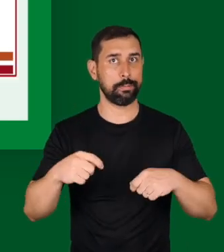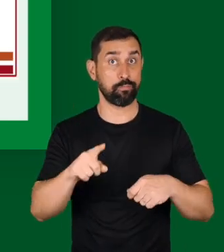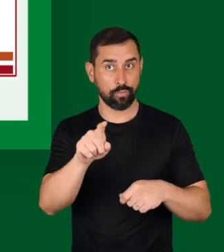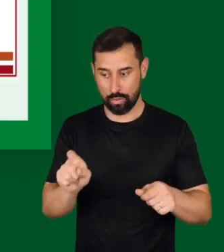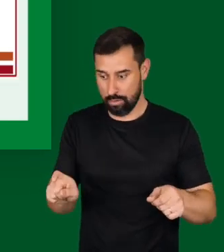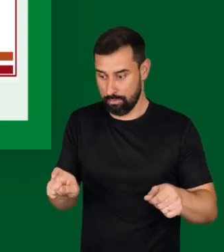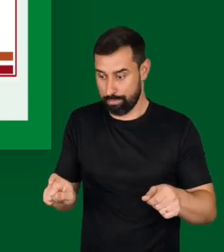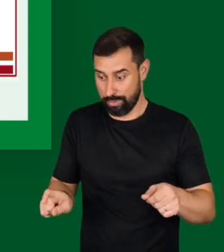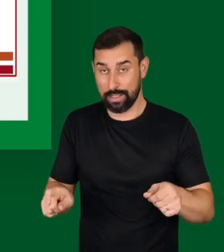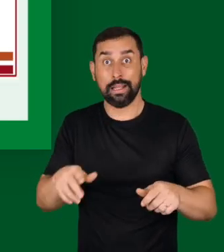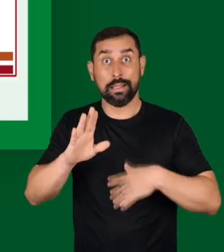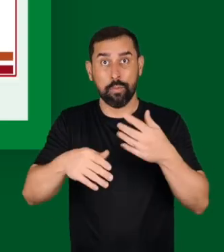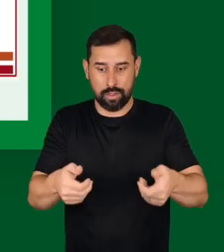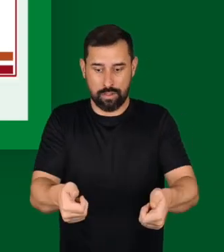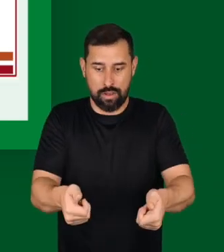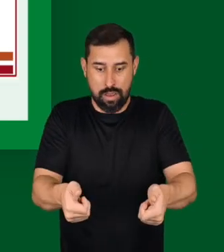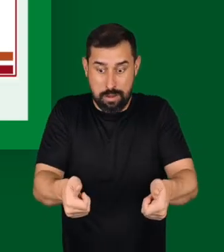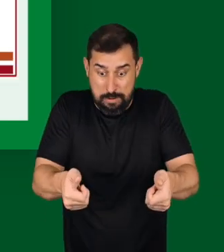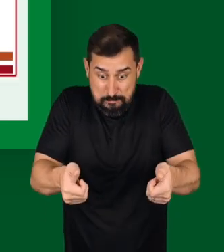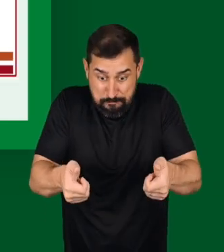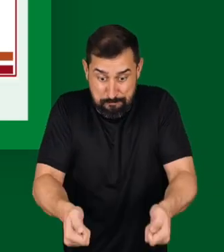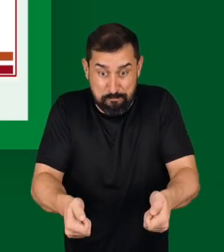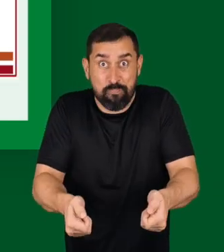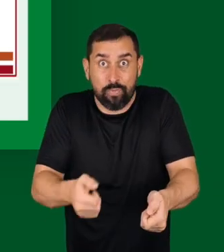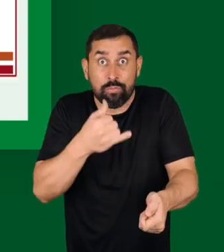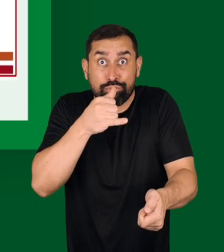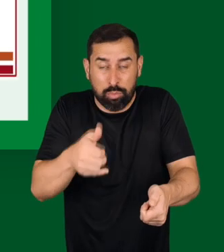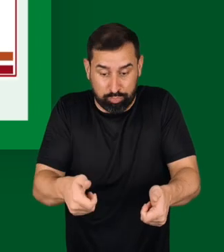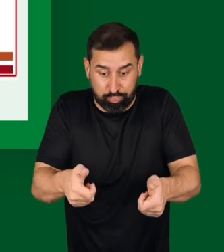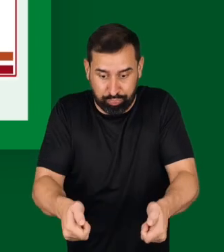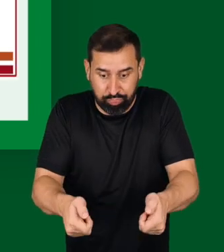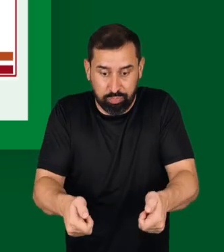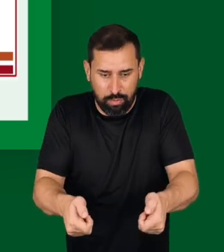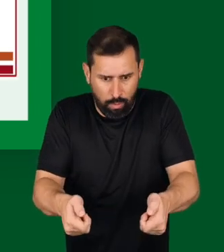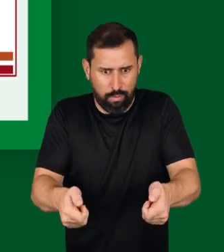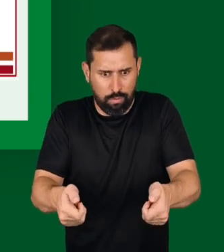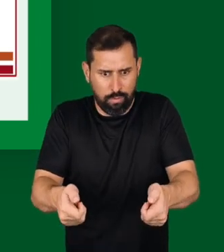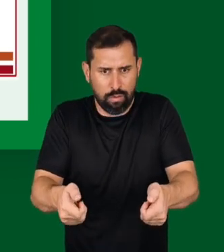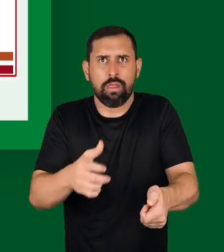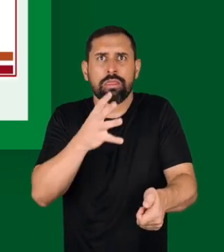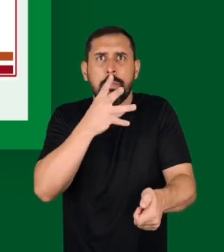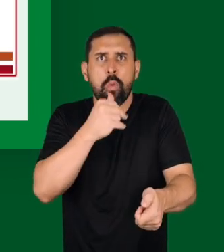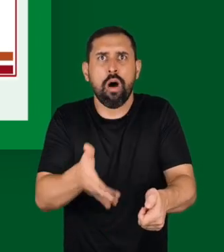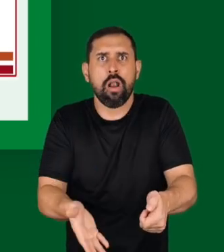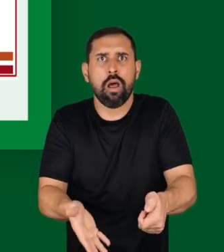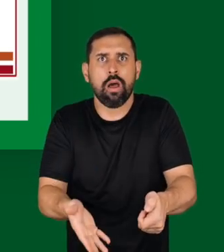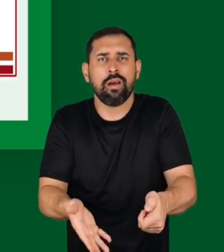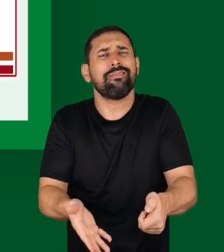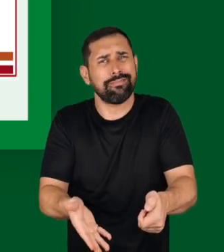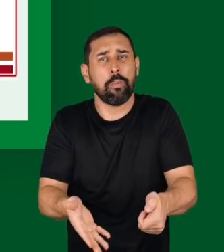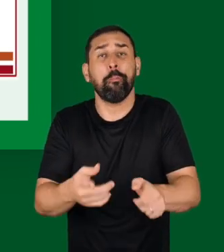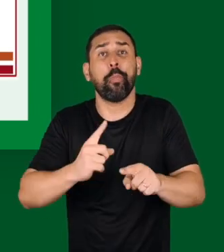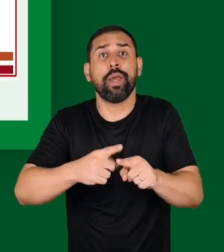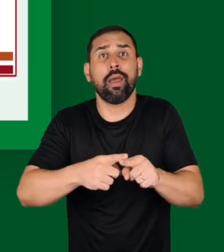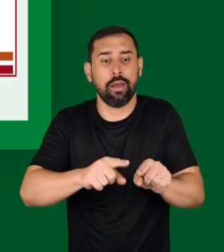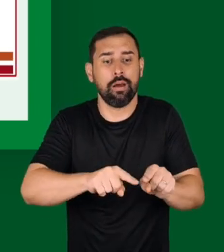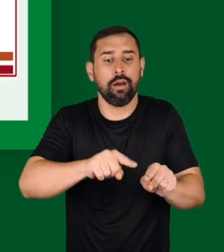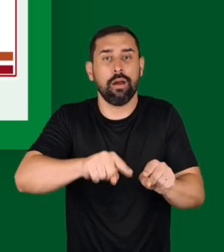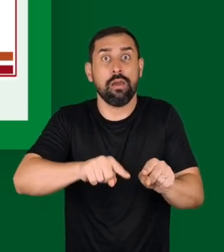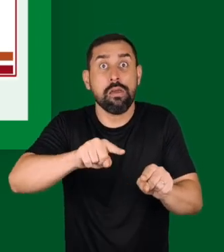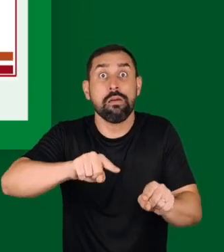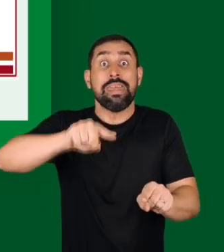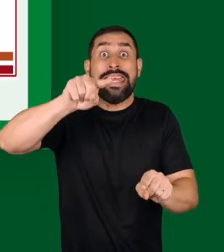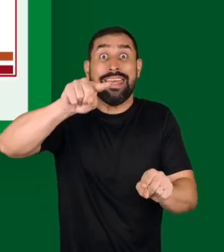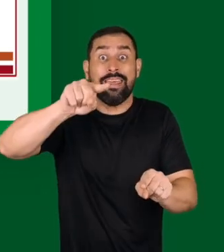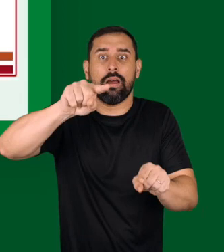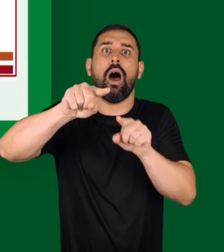o sincronizador e quando você vai apertar o choque, não é imediato o choque, porque ele vai escolher o melhor complexo QRS, então demora um